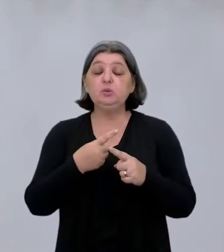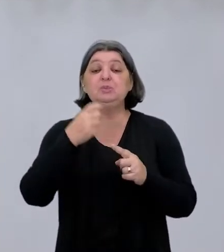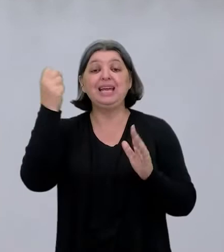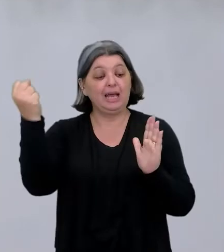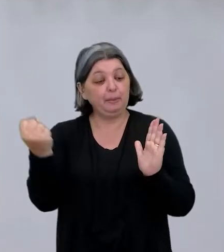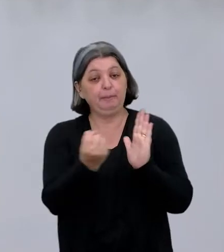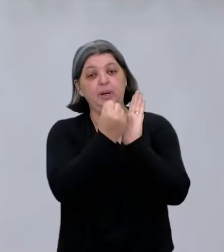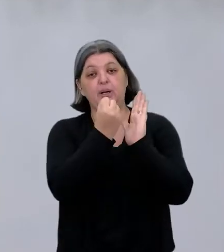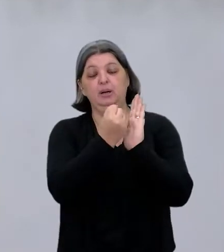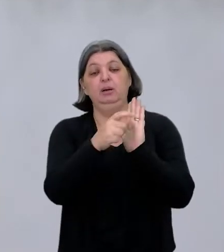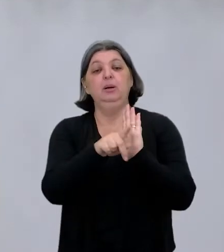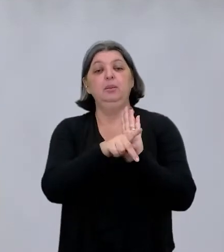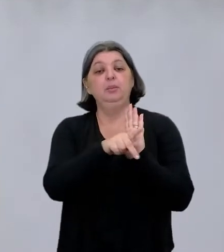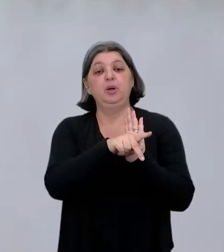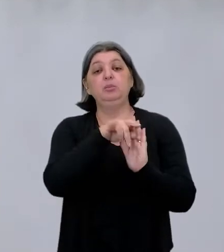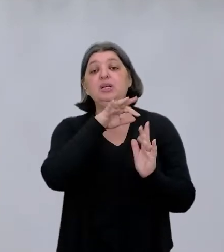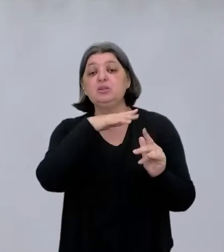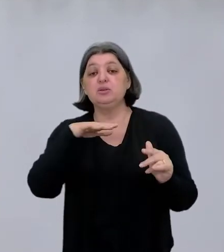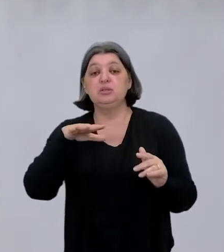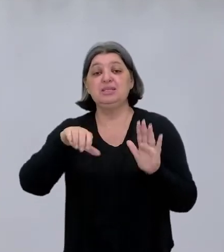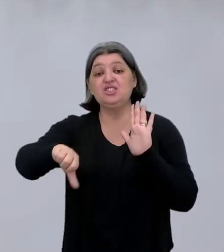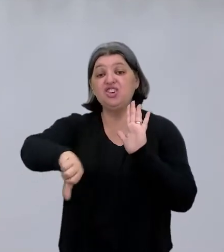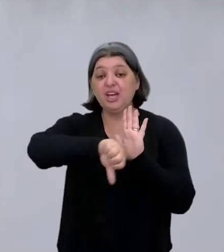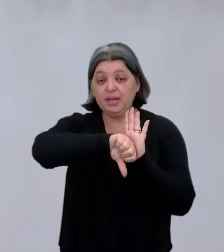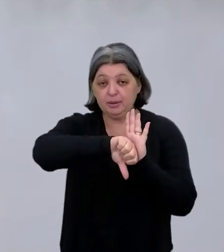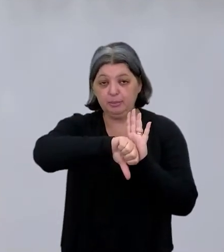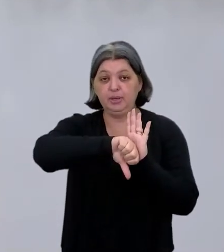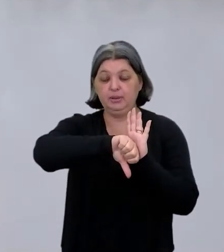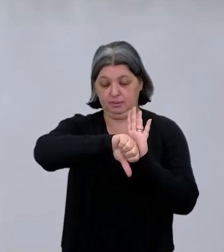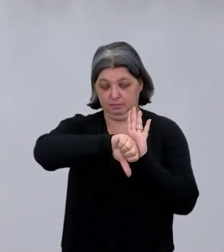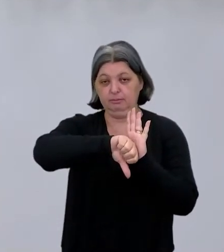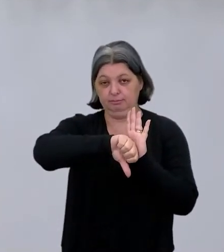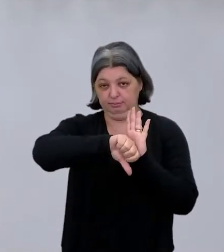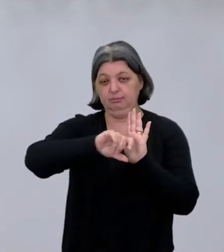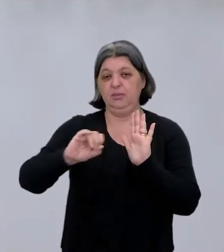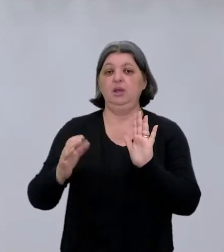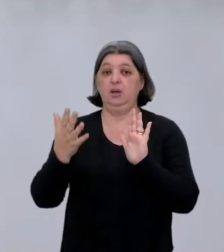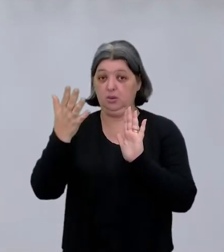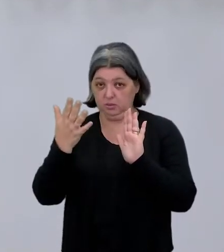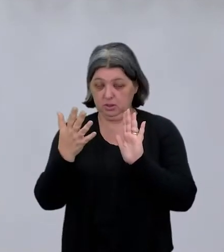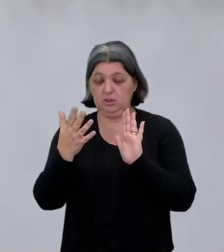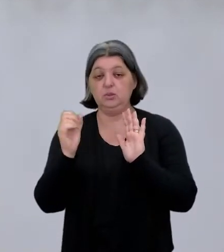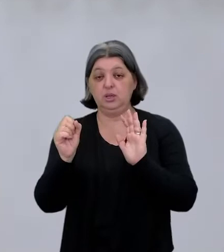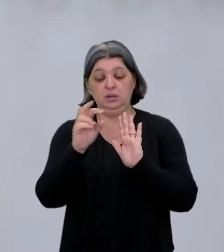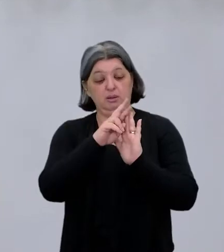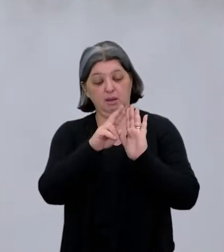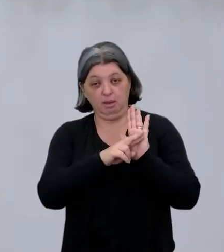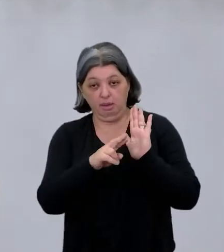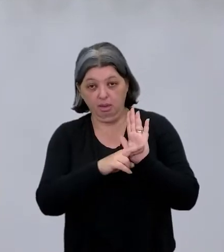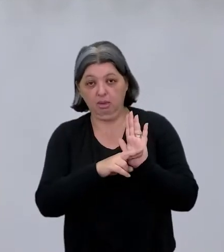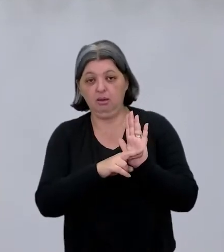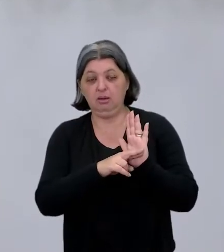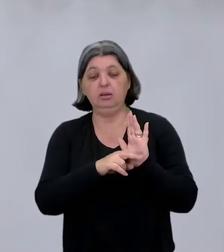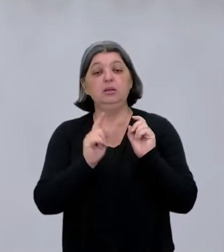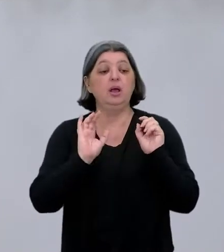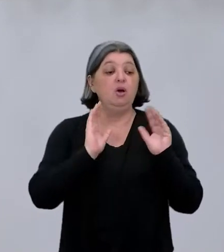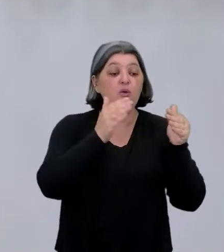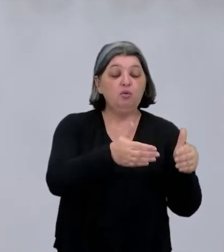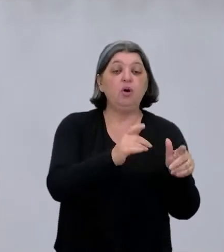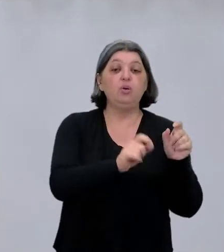os desvios, né, o crime, mas esses desvios da conduta, esses desvios das normas, eles estão focados